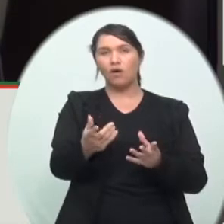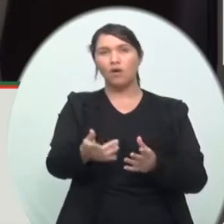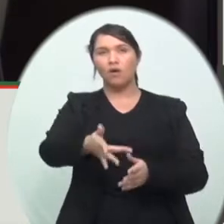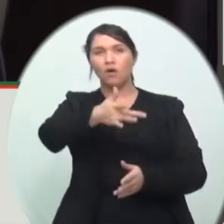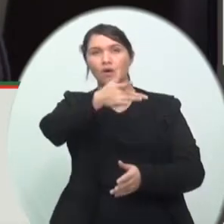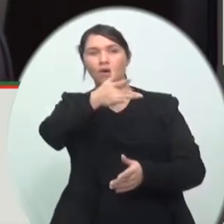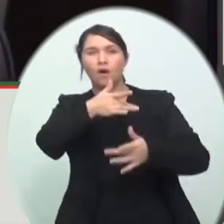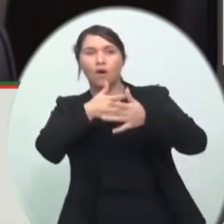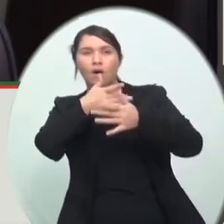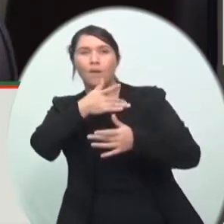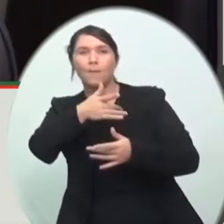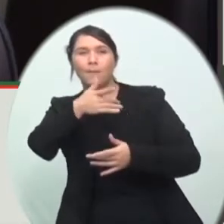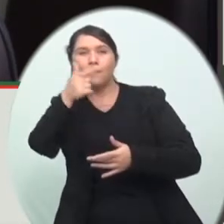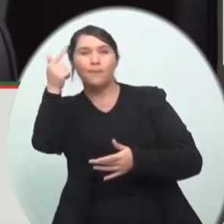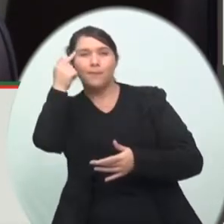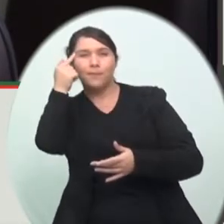ali